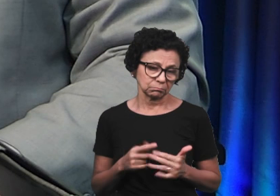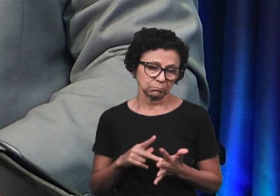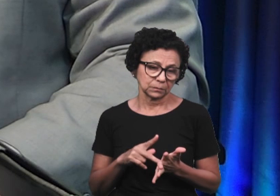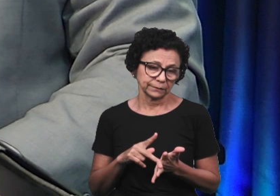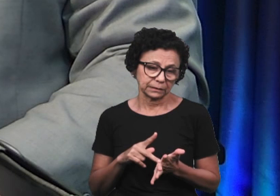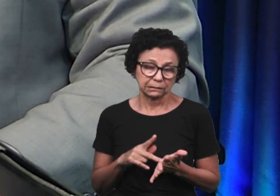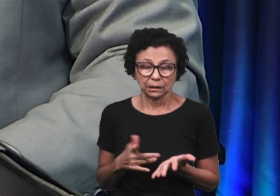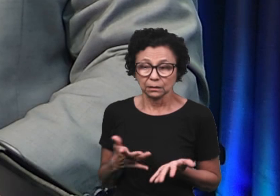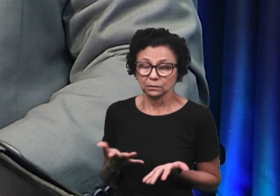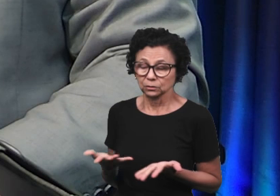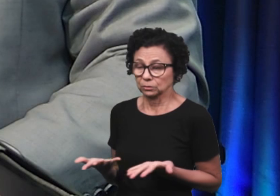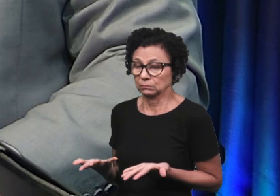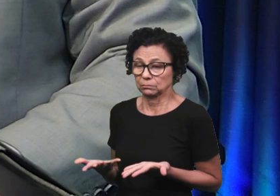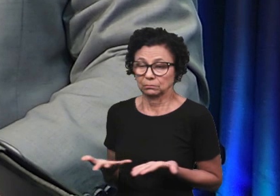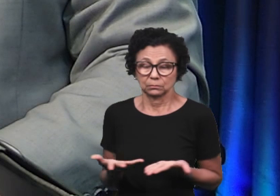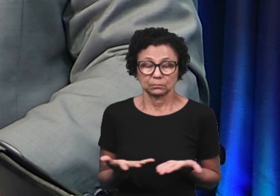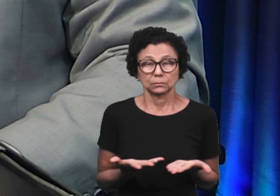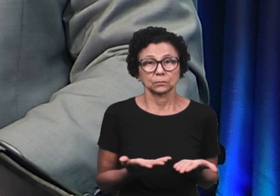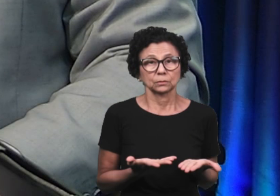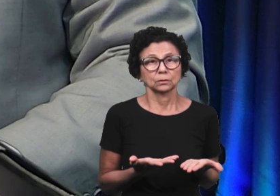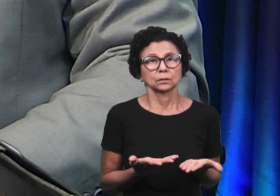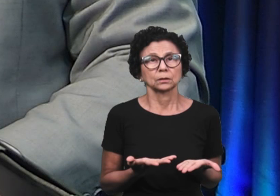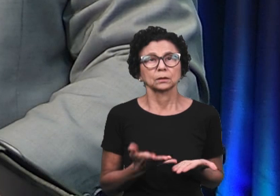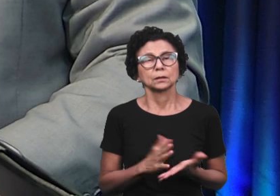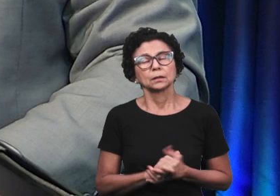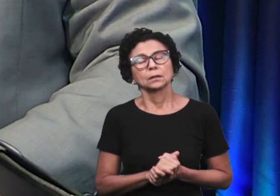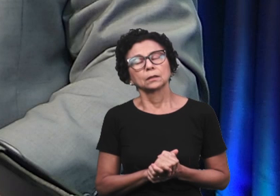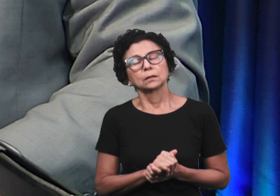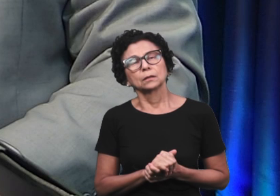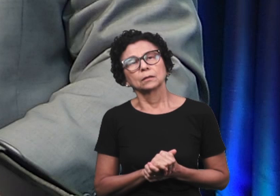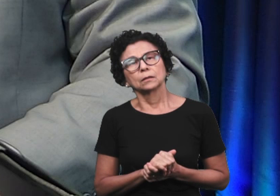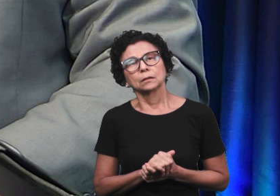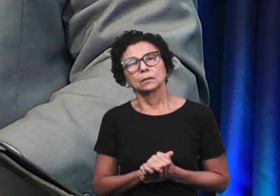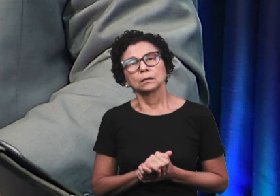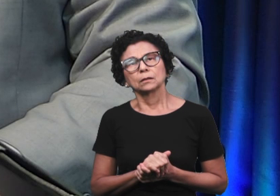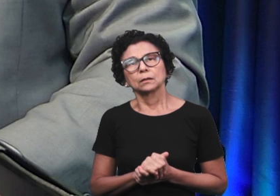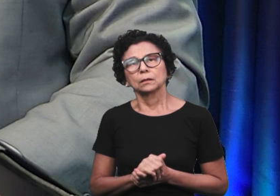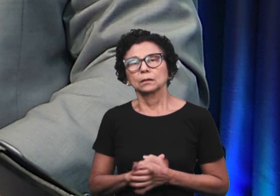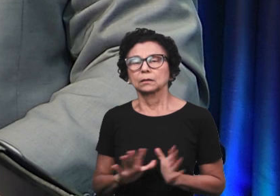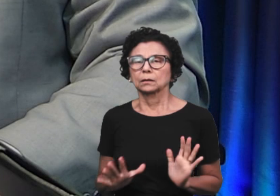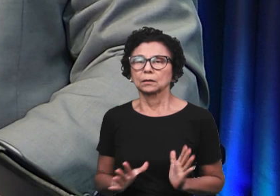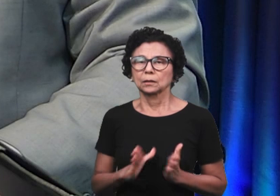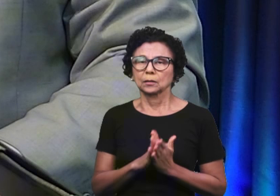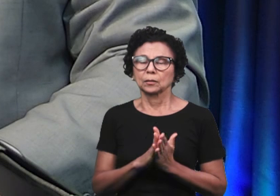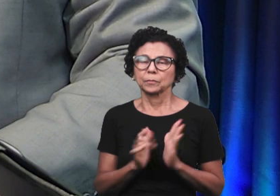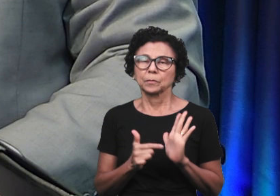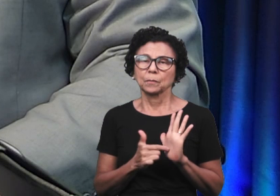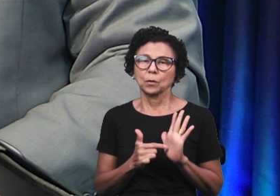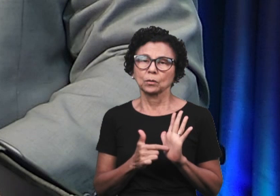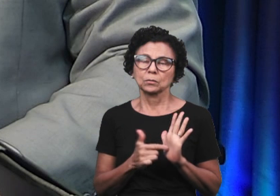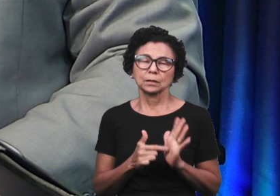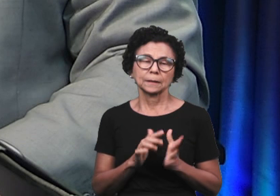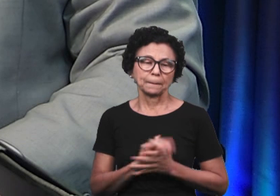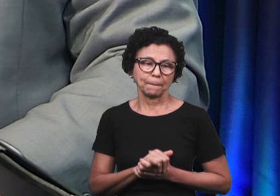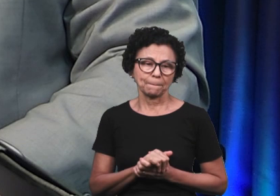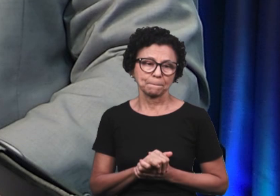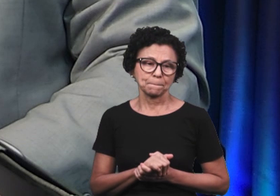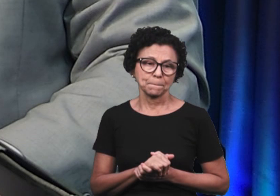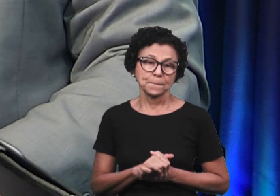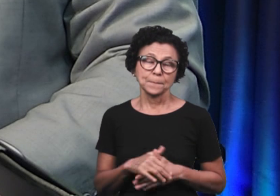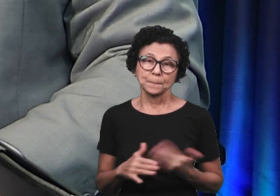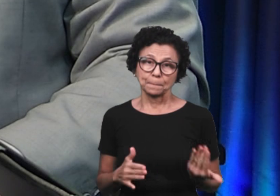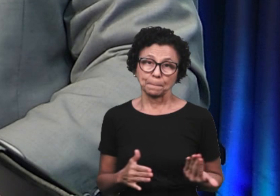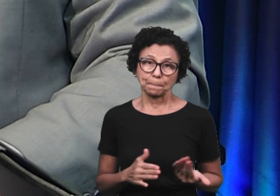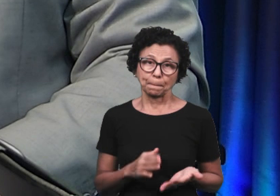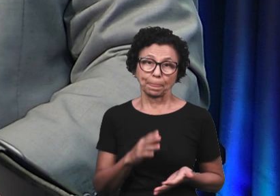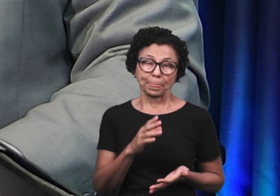nós estamos lendo aqui tudo isso, tem uma coisa que é incontestável, né? Para quem tem a